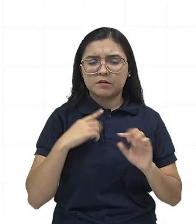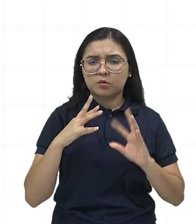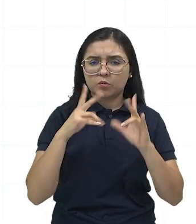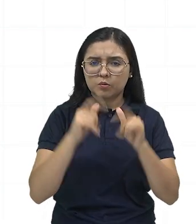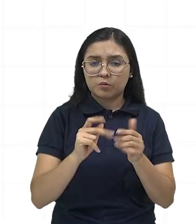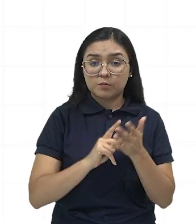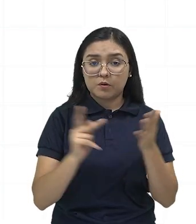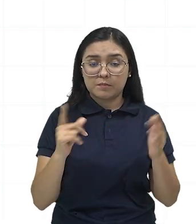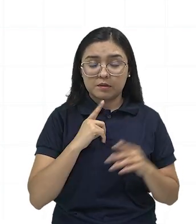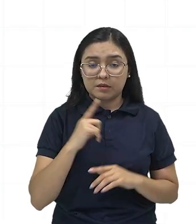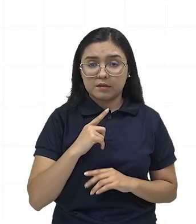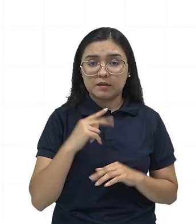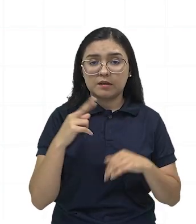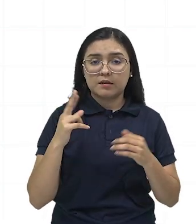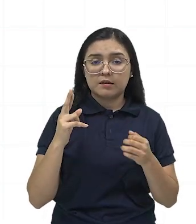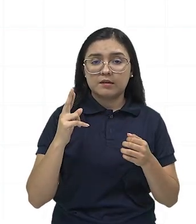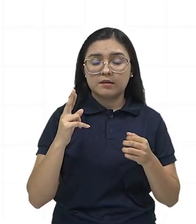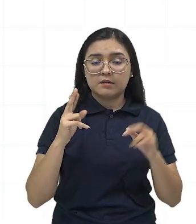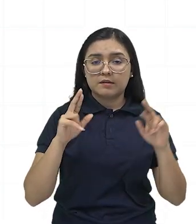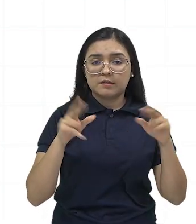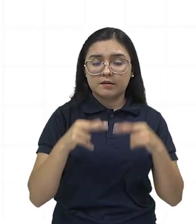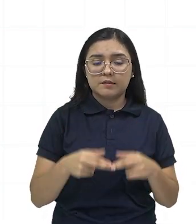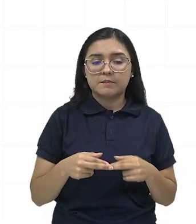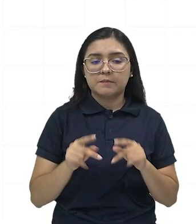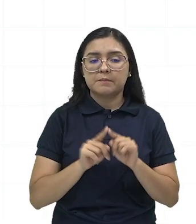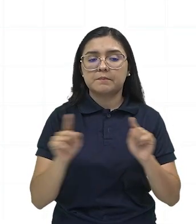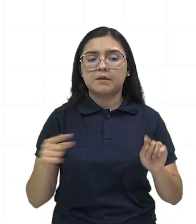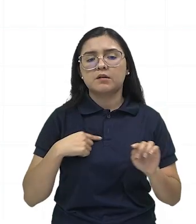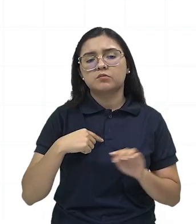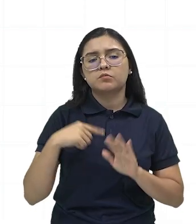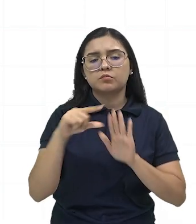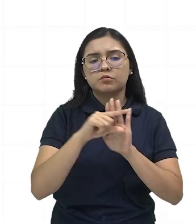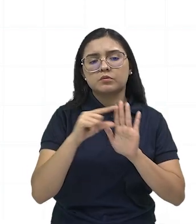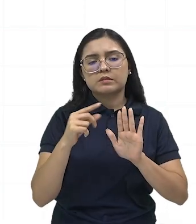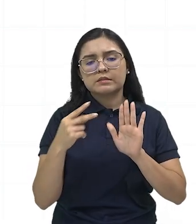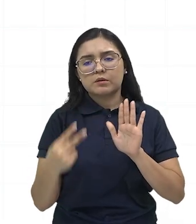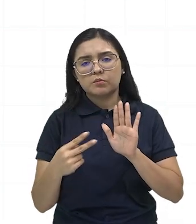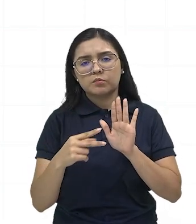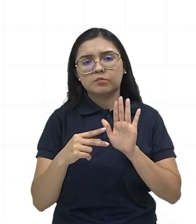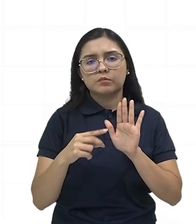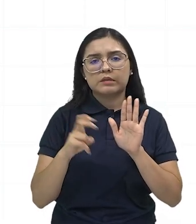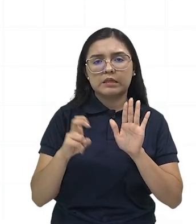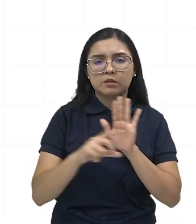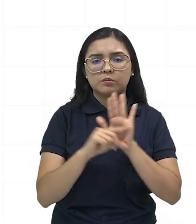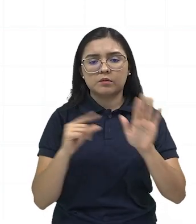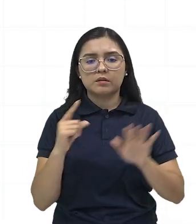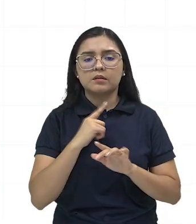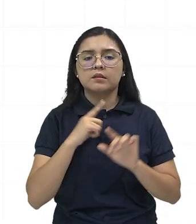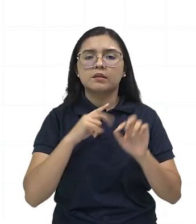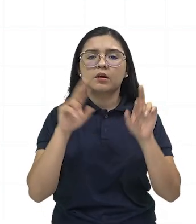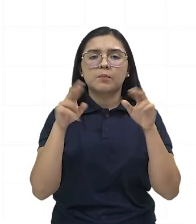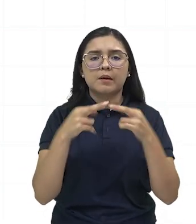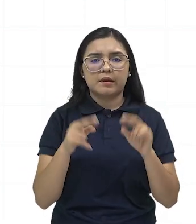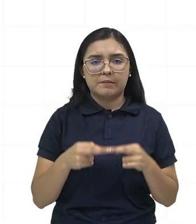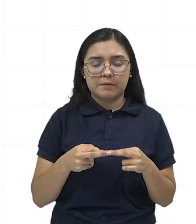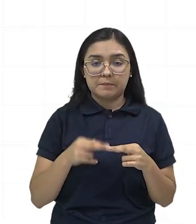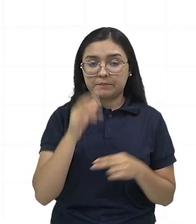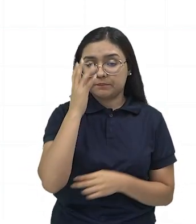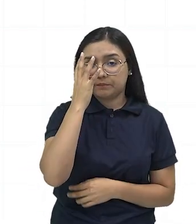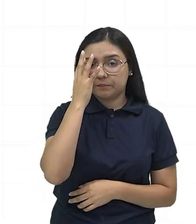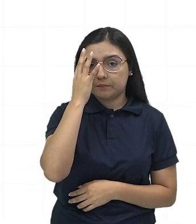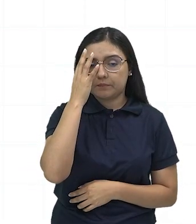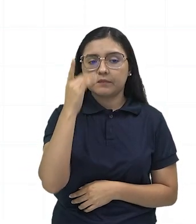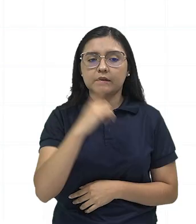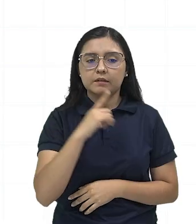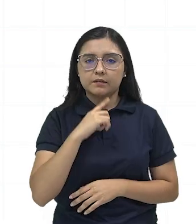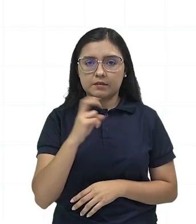rimas, aqui nós temos entre o segundo e o quinto verso, passear, conversar, uma pequena rima. E nós temos aí